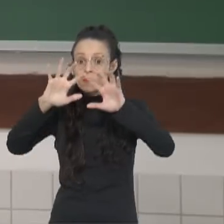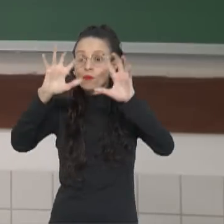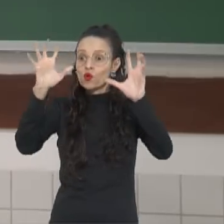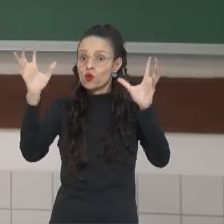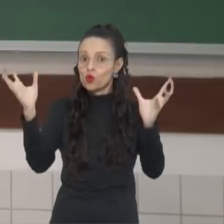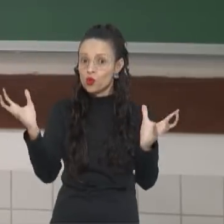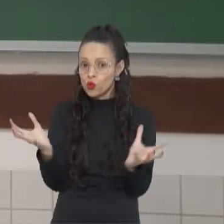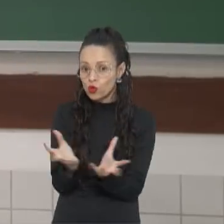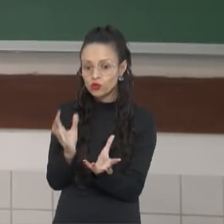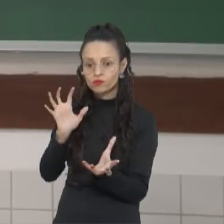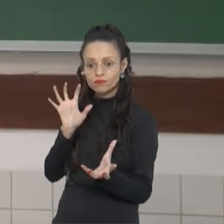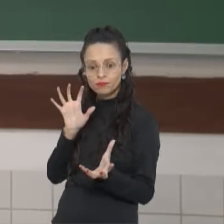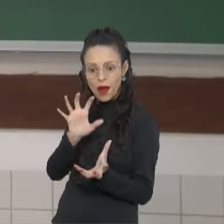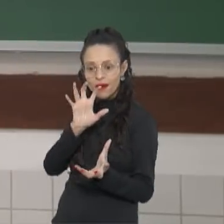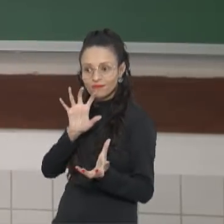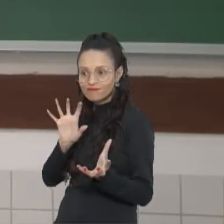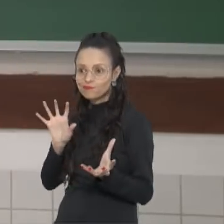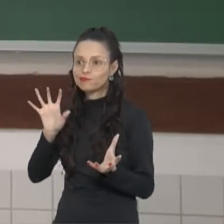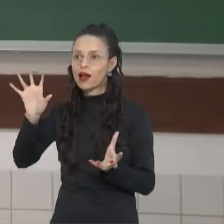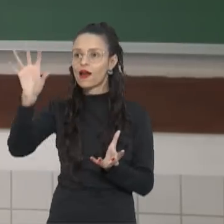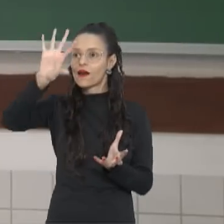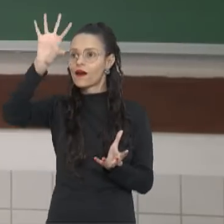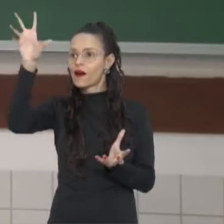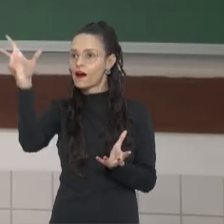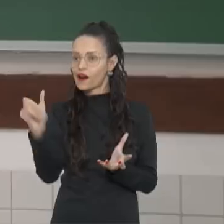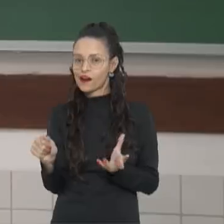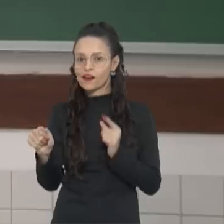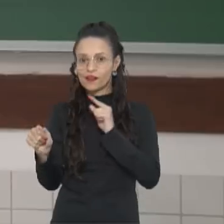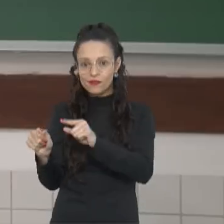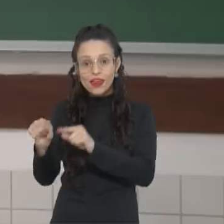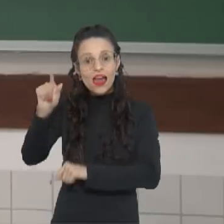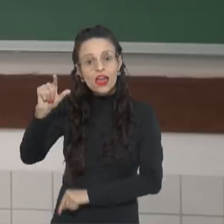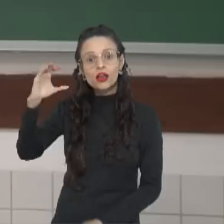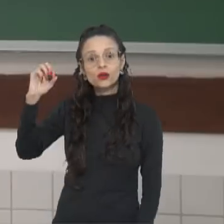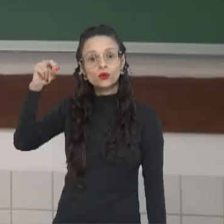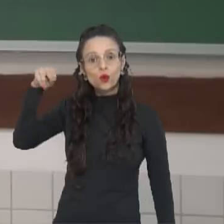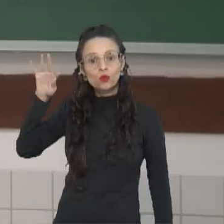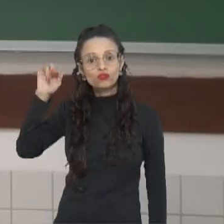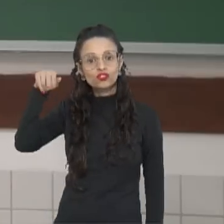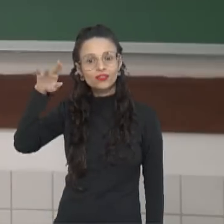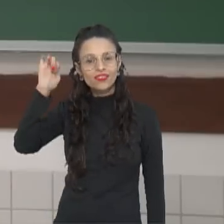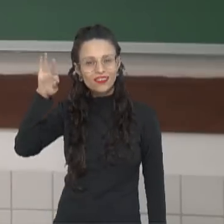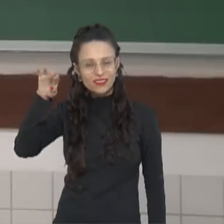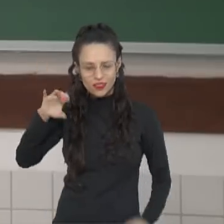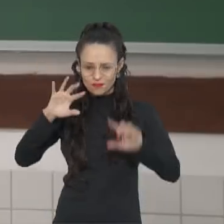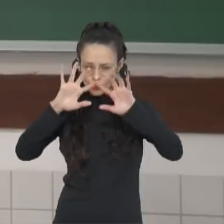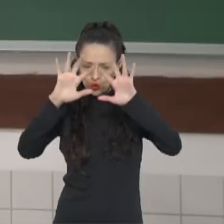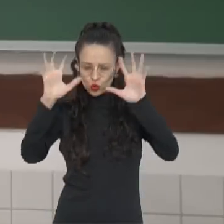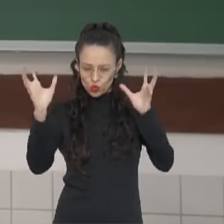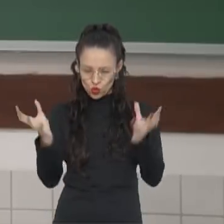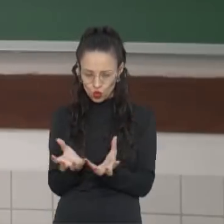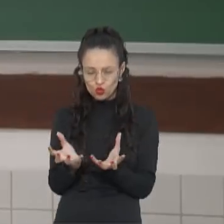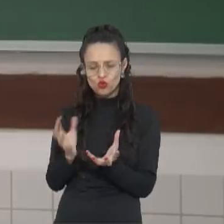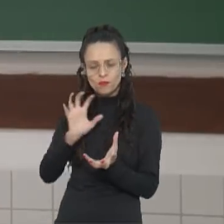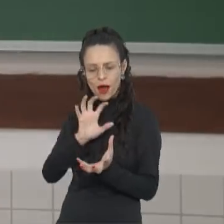África. Então o tema da aula de hoje é como esses países que compõem a África se tornaram